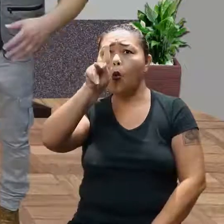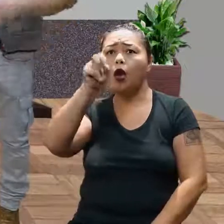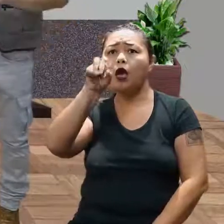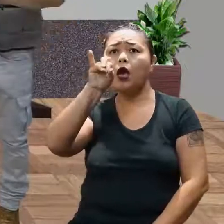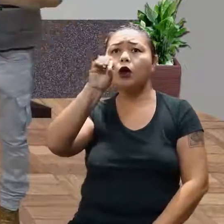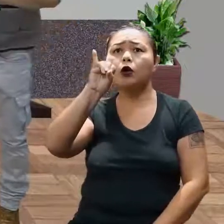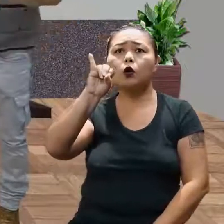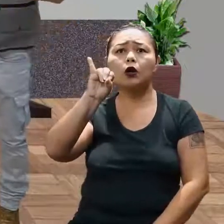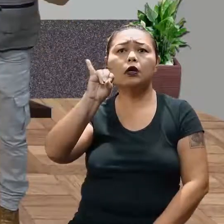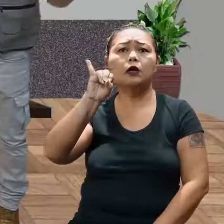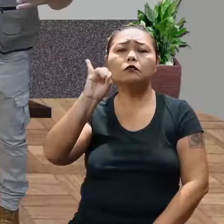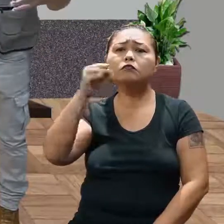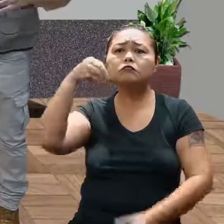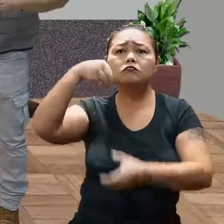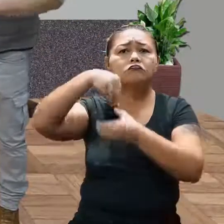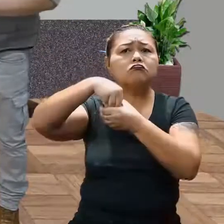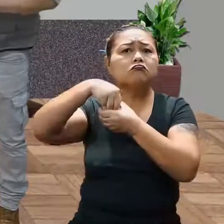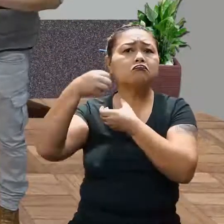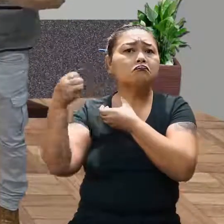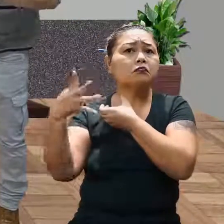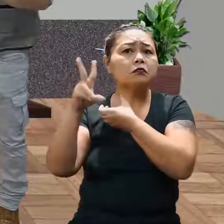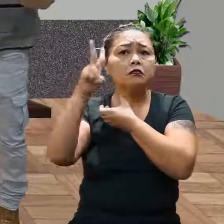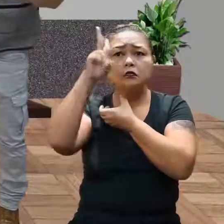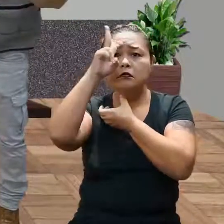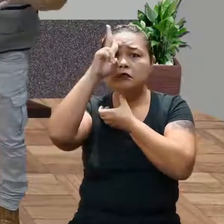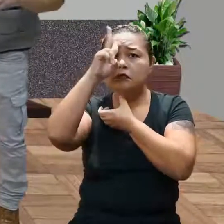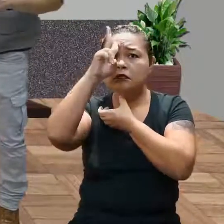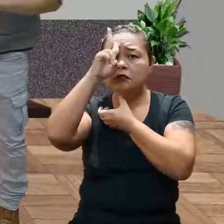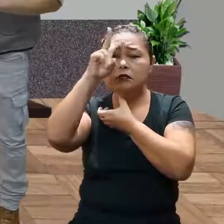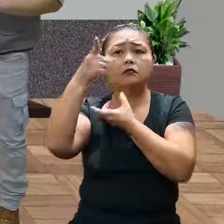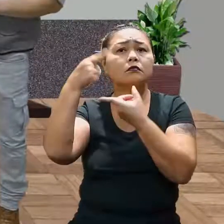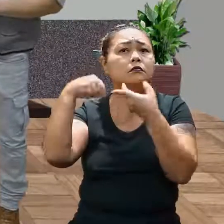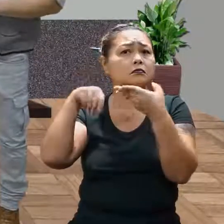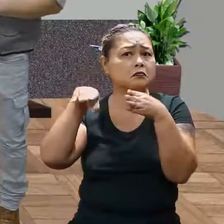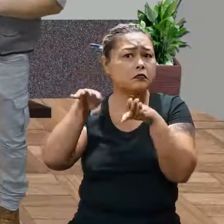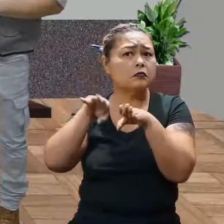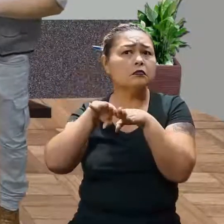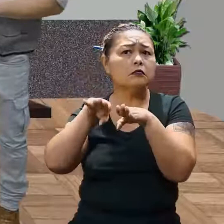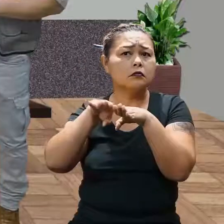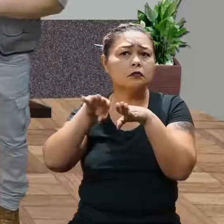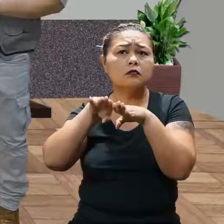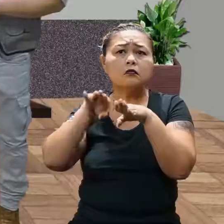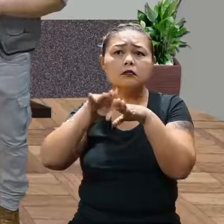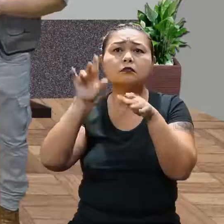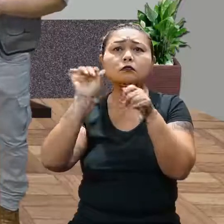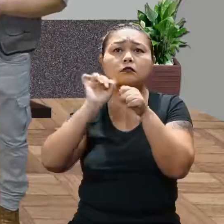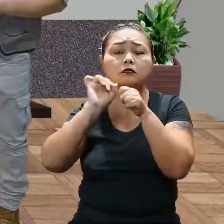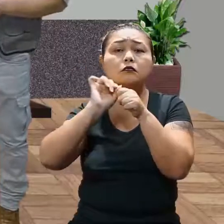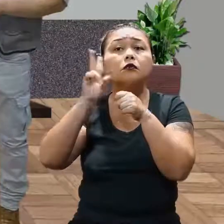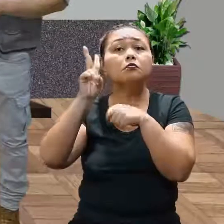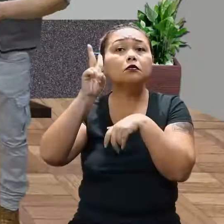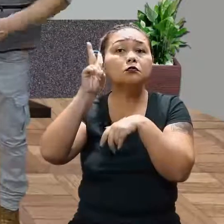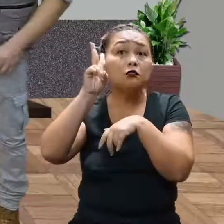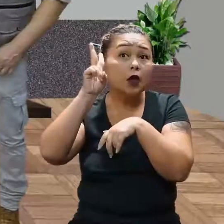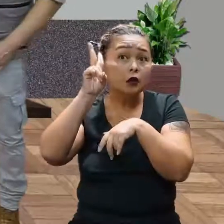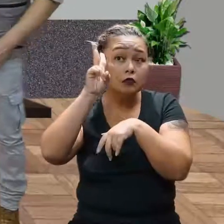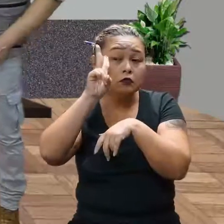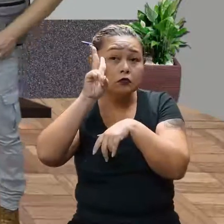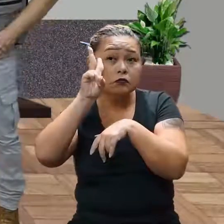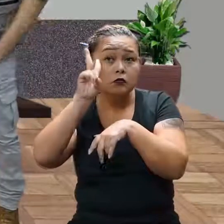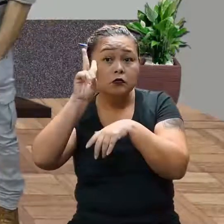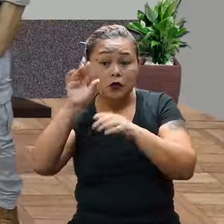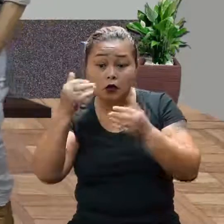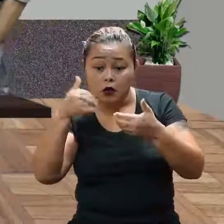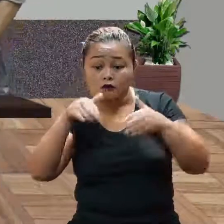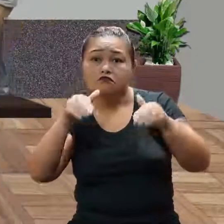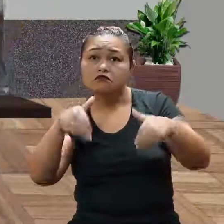porque nós, dentro da nova história, a nova história ela também busca a história dos vencidos. Mas a